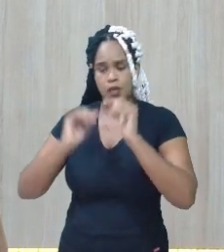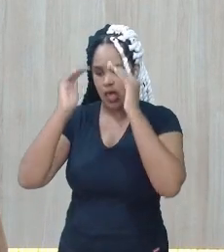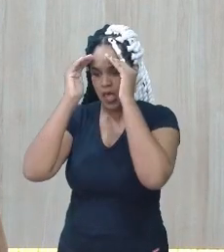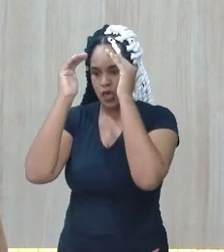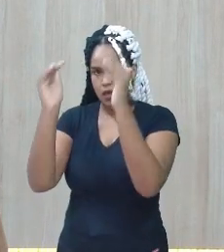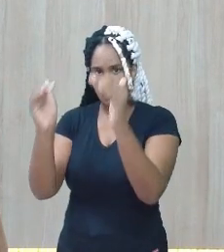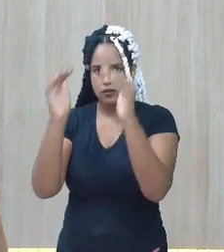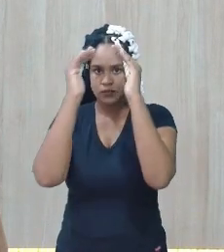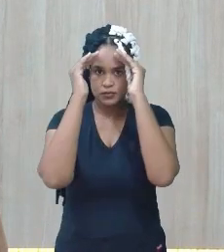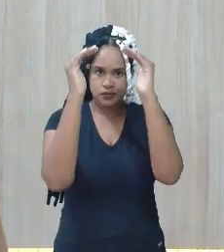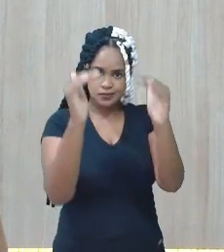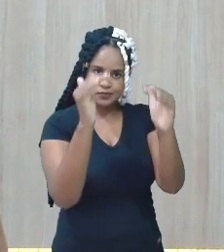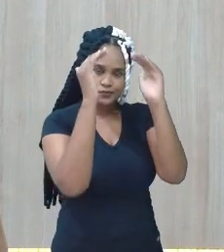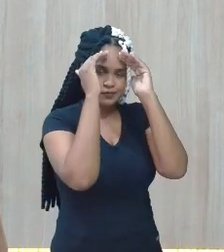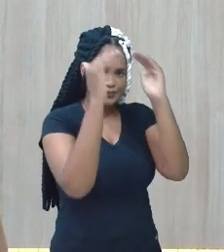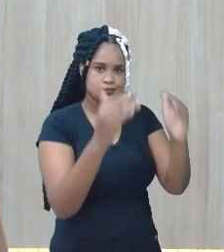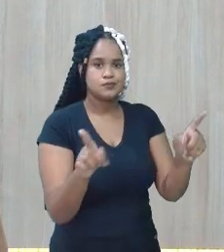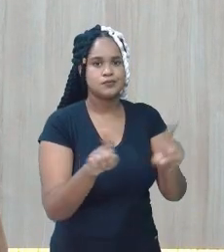forma prazerosa,